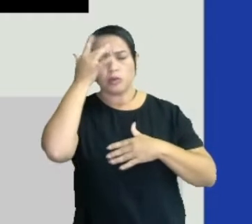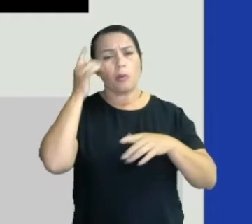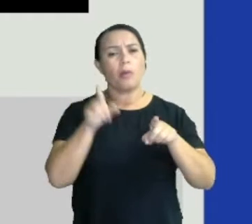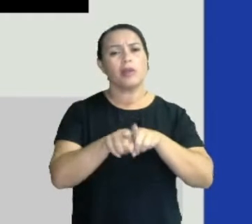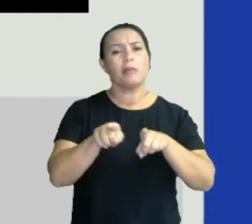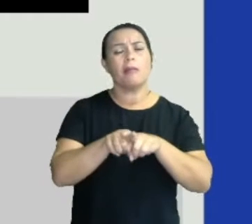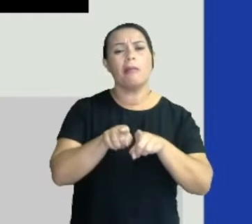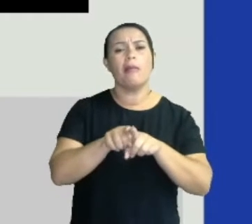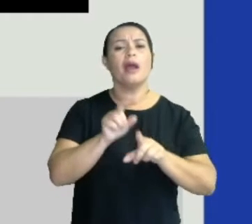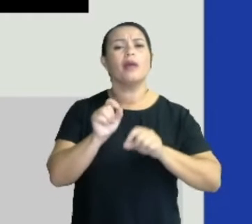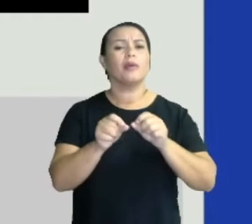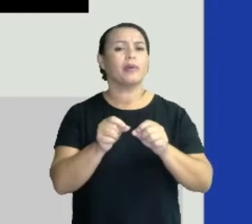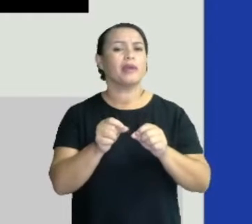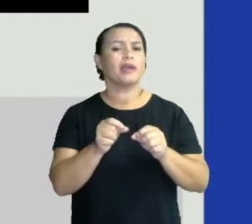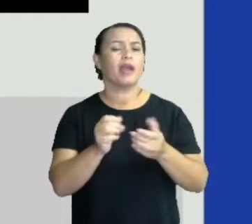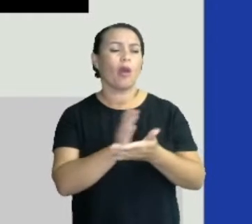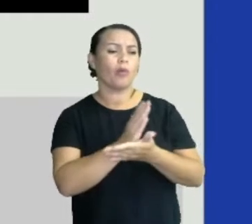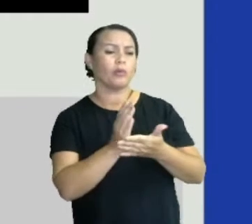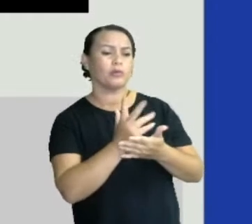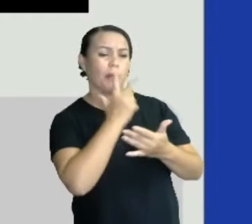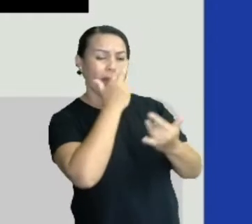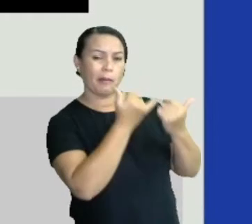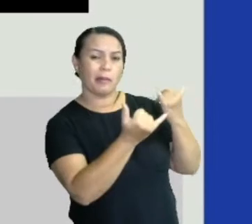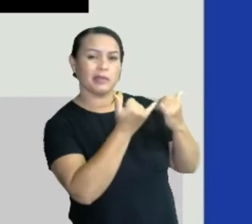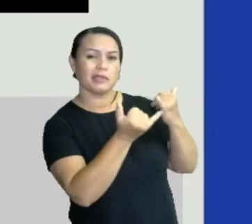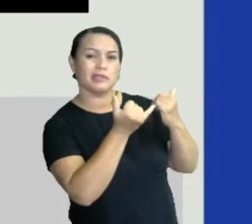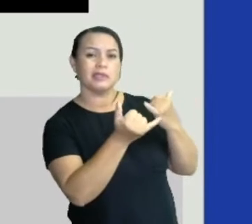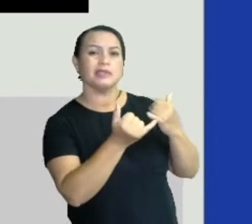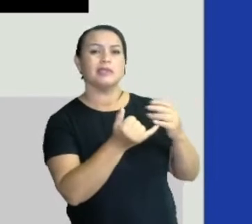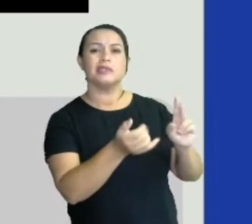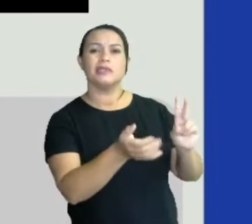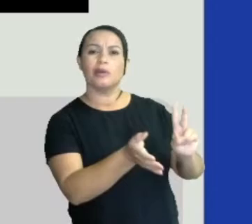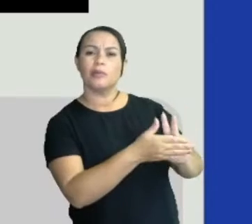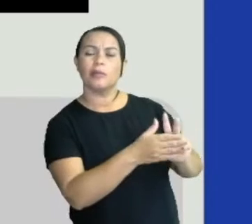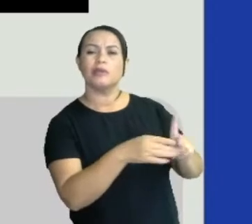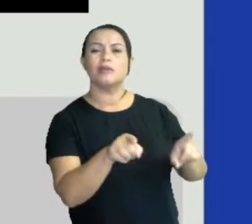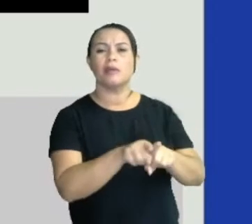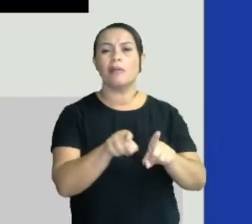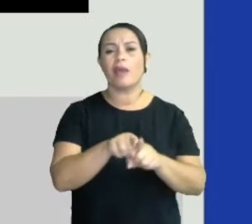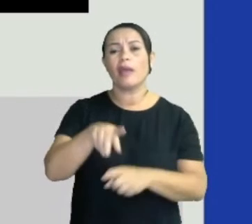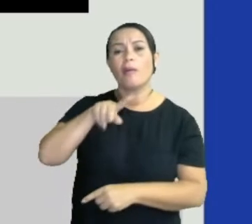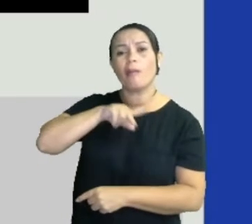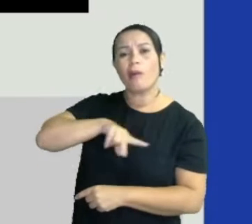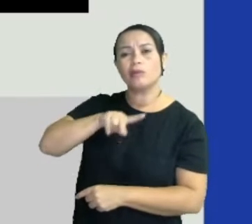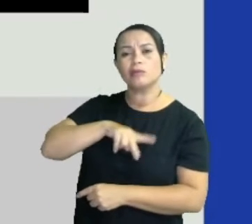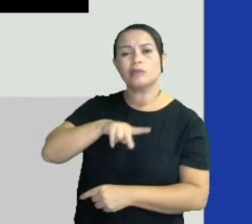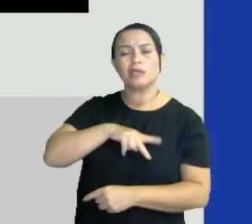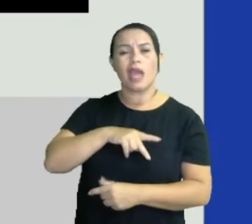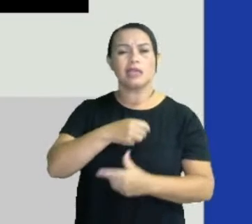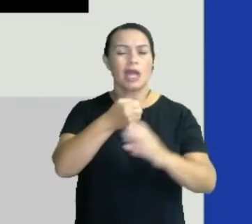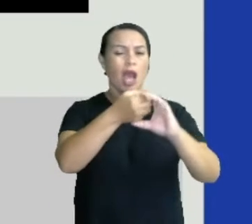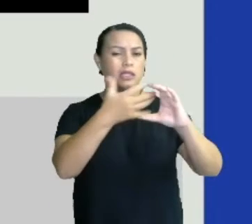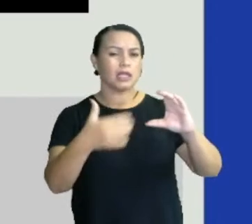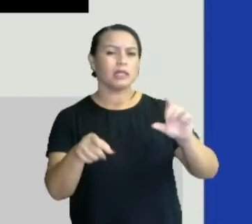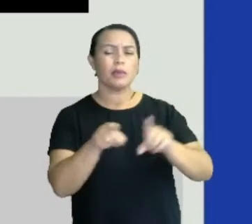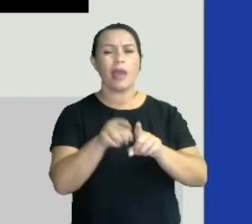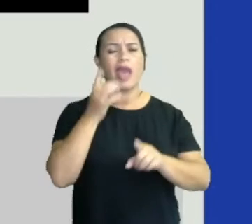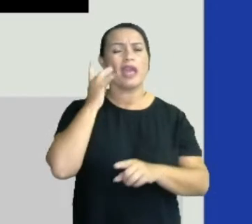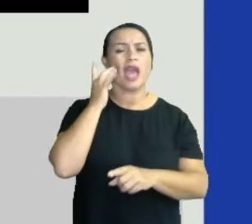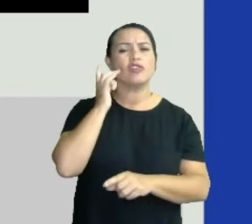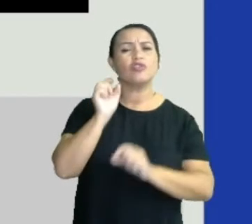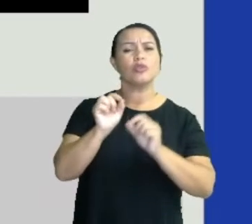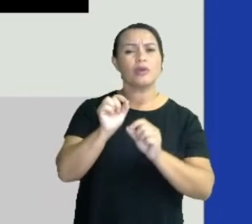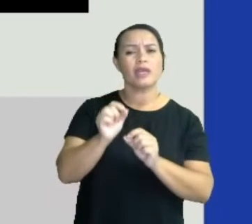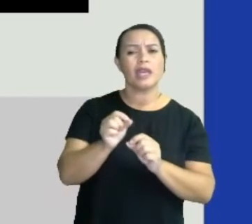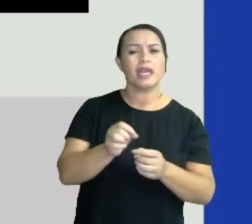os nossos traços portugueses, e excluindo essa figura e da